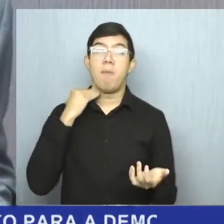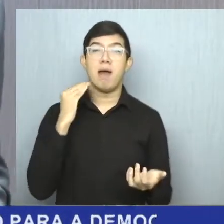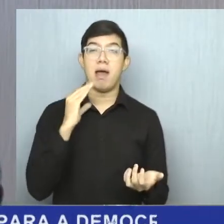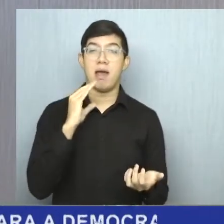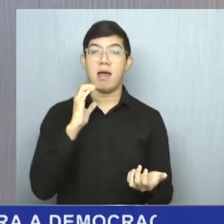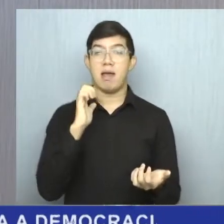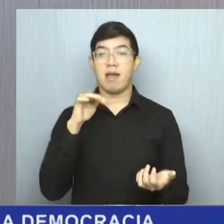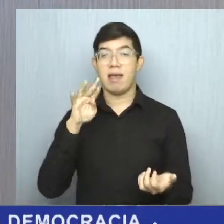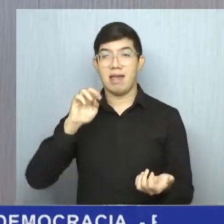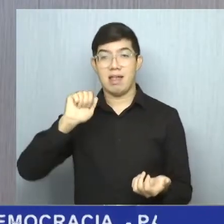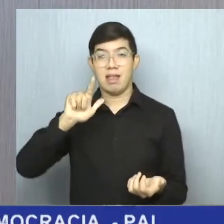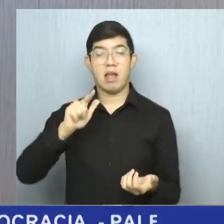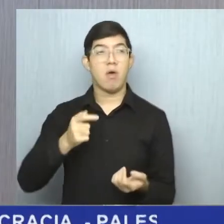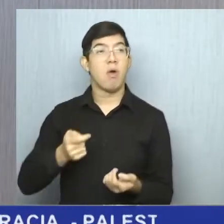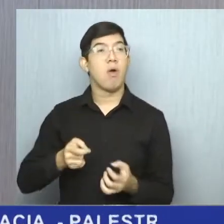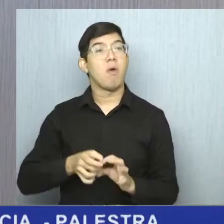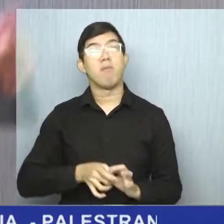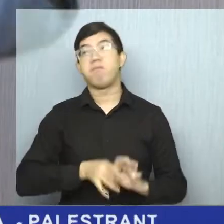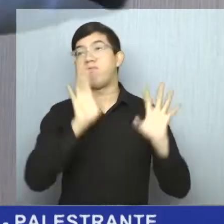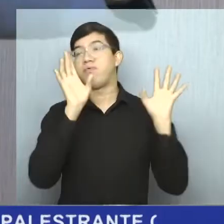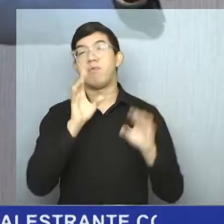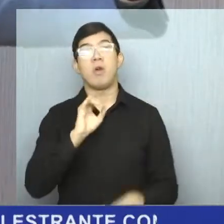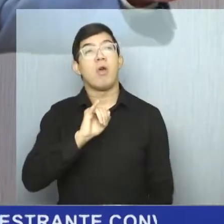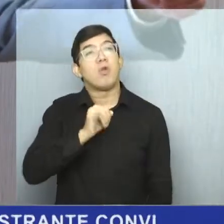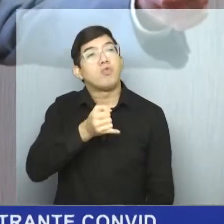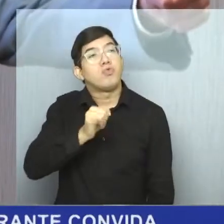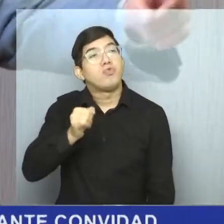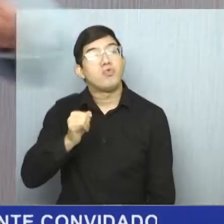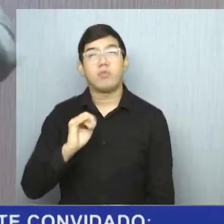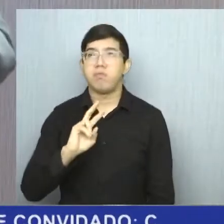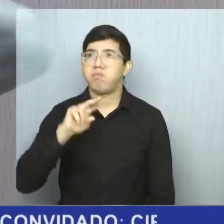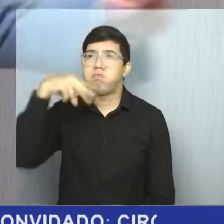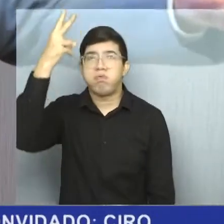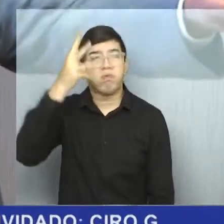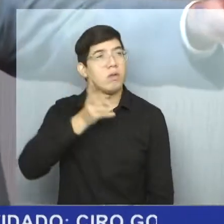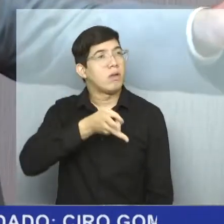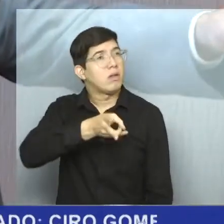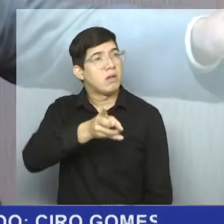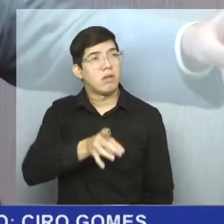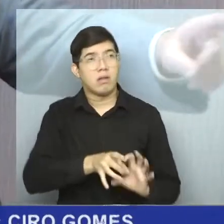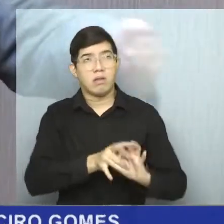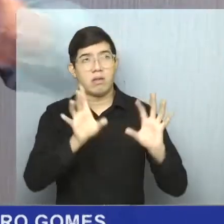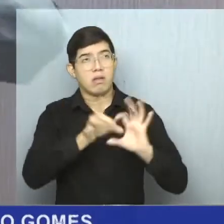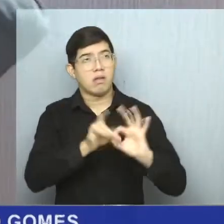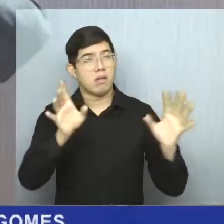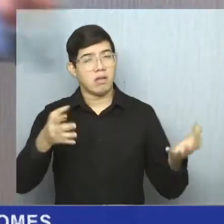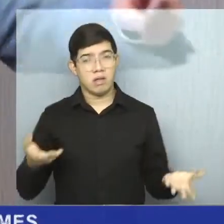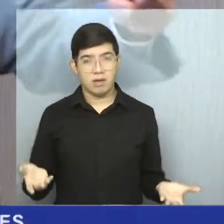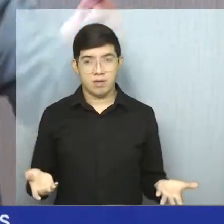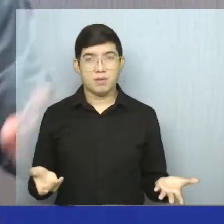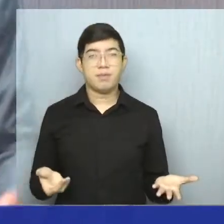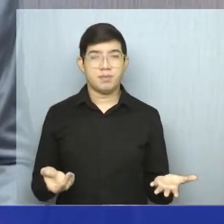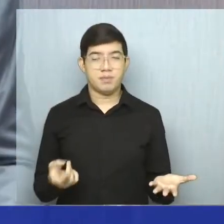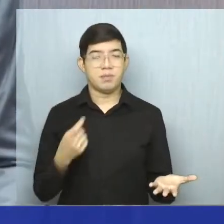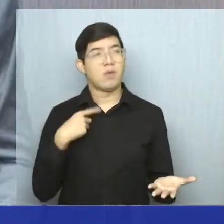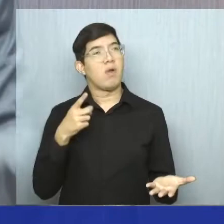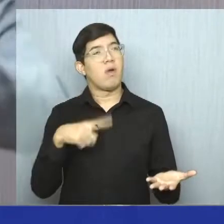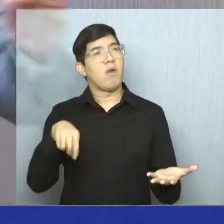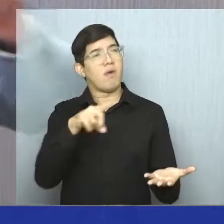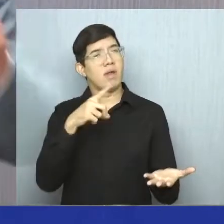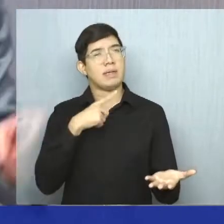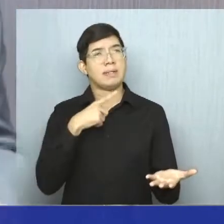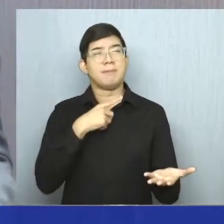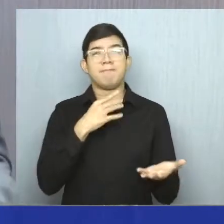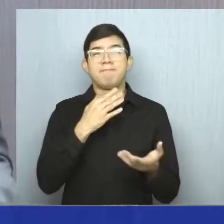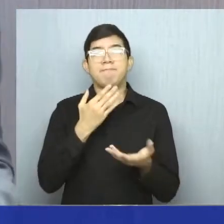da vida. Se o juro é como está aí, esqueçam crescimento econômico, esqueçam solução de inadimplência da